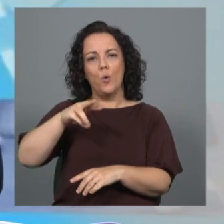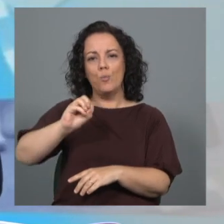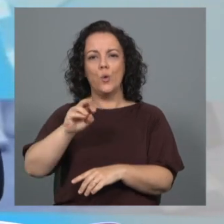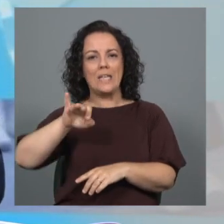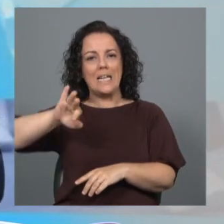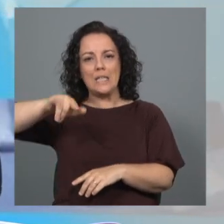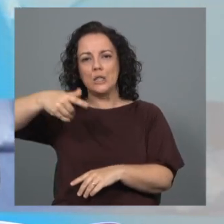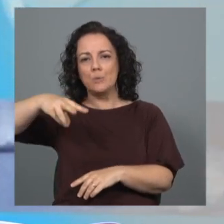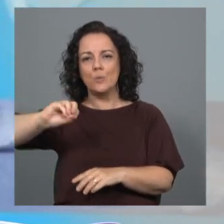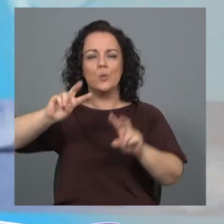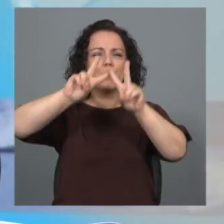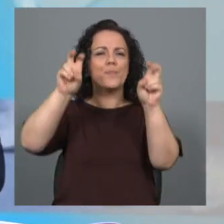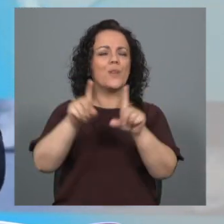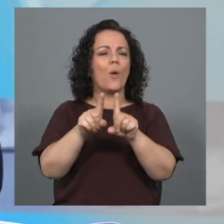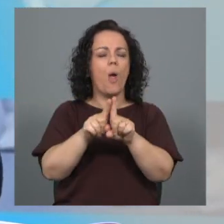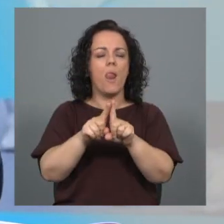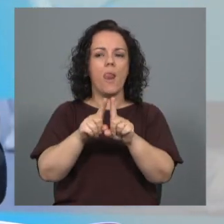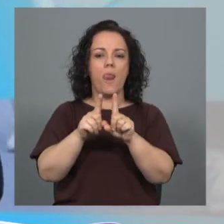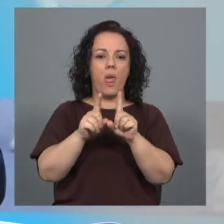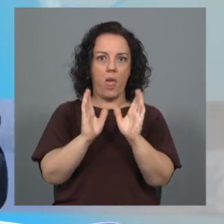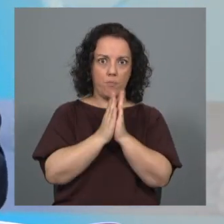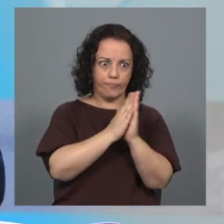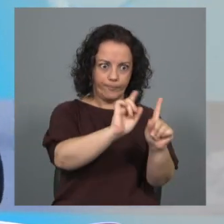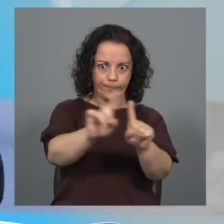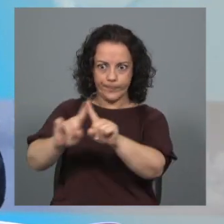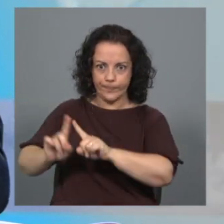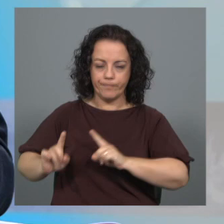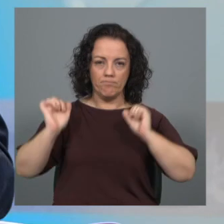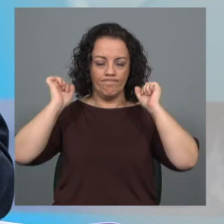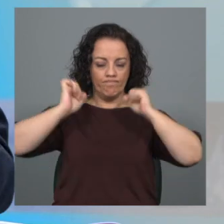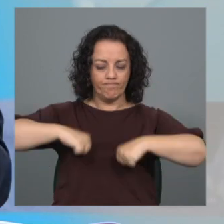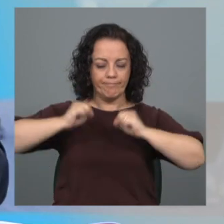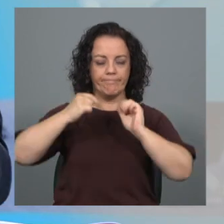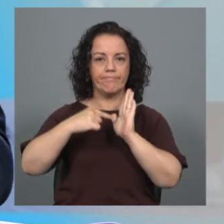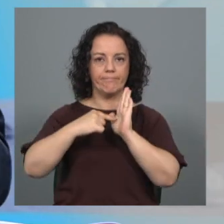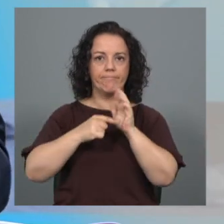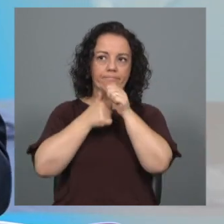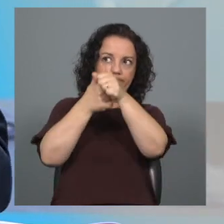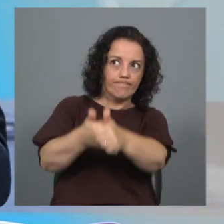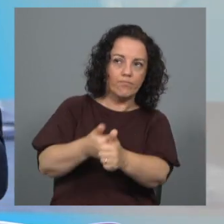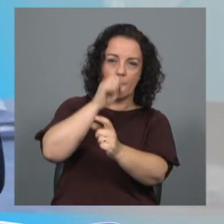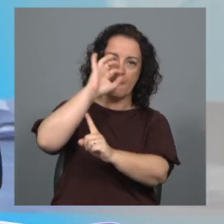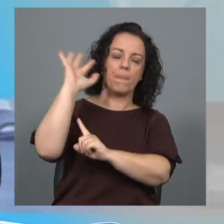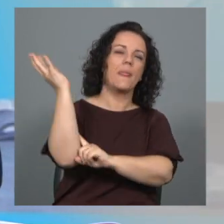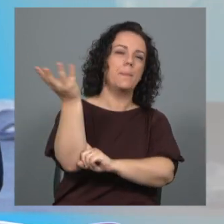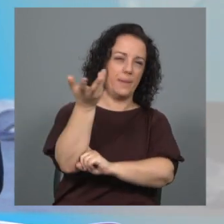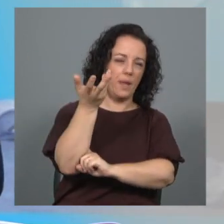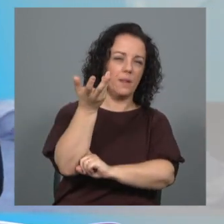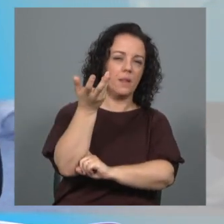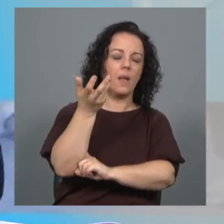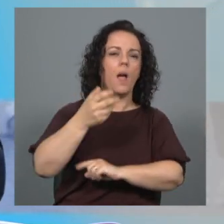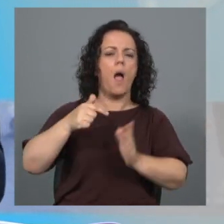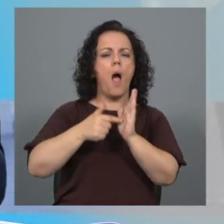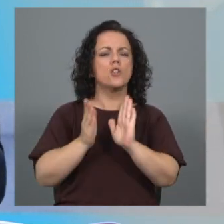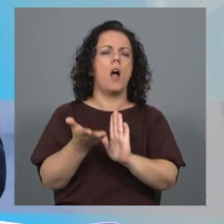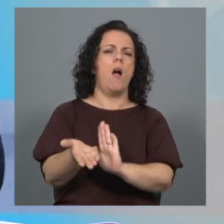já era uma possibilidade aberta em termos dos desafios que já na Carta Ecuménica há 20 anos se percepcionavam naquilo que podia ser